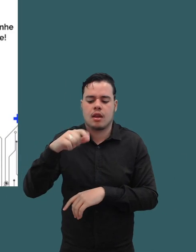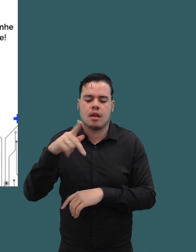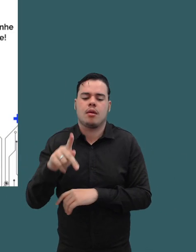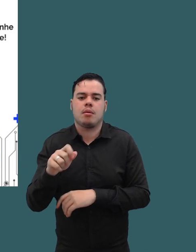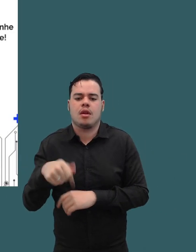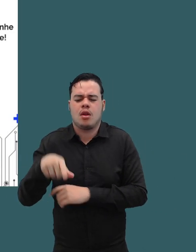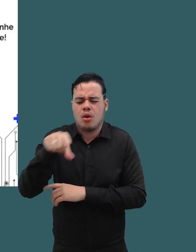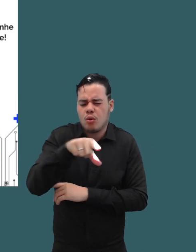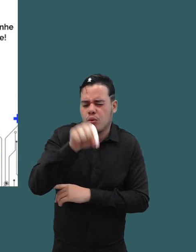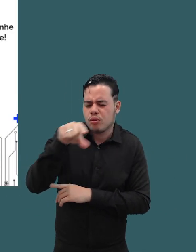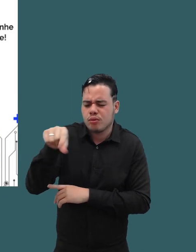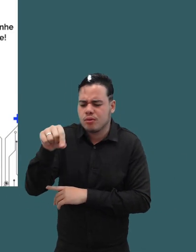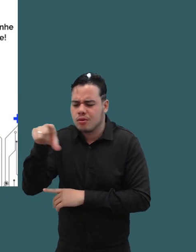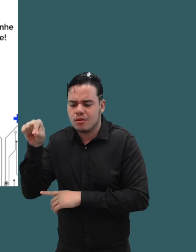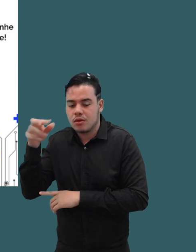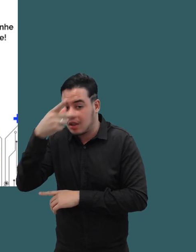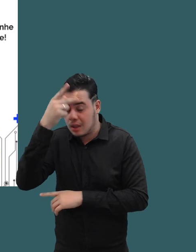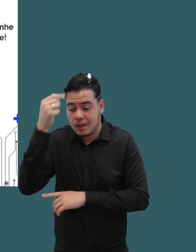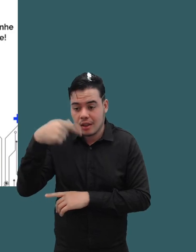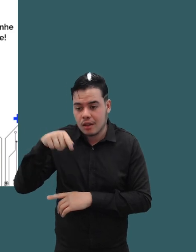para escolher quem é que vai